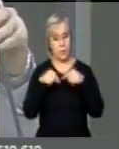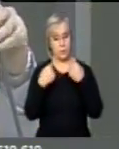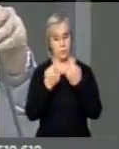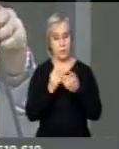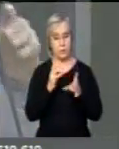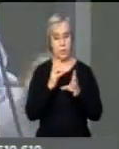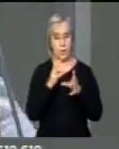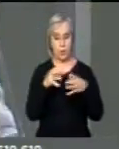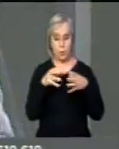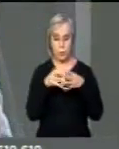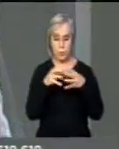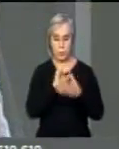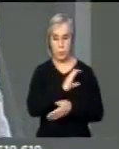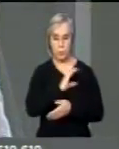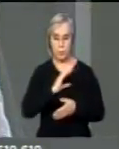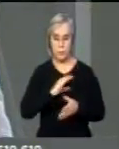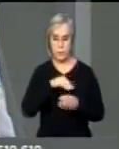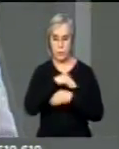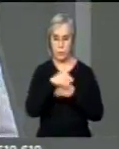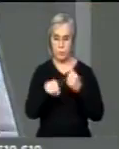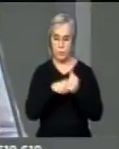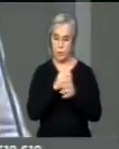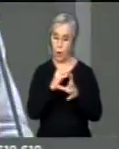Orçamento e,